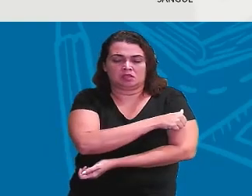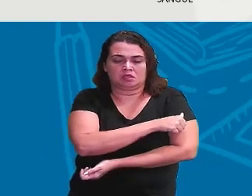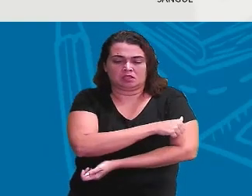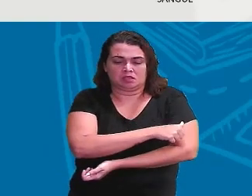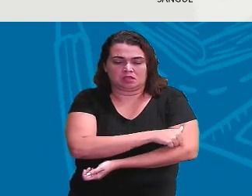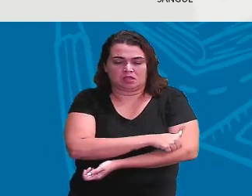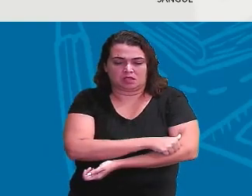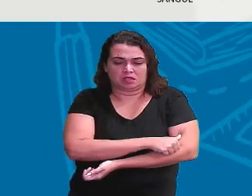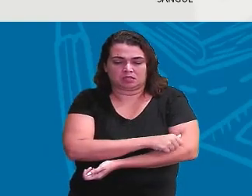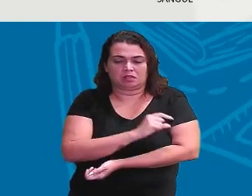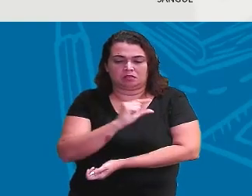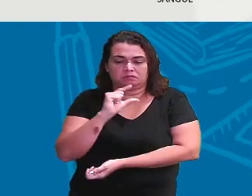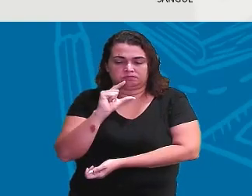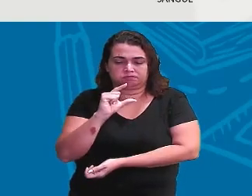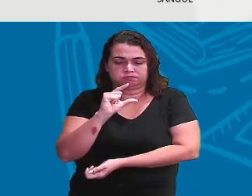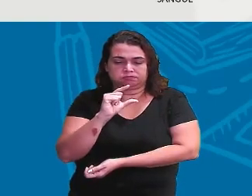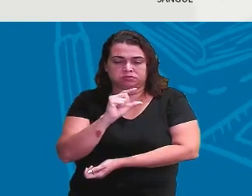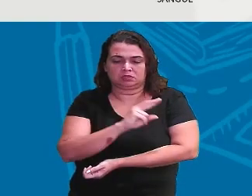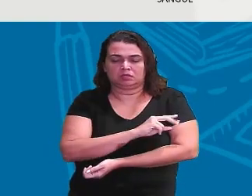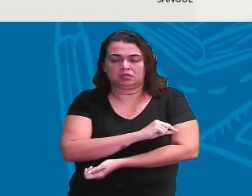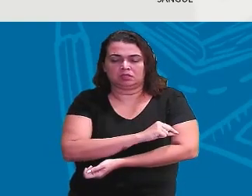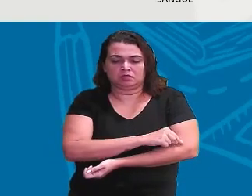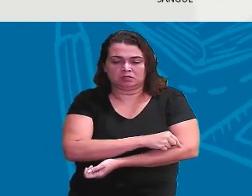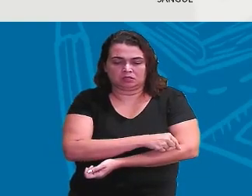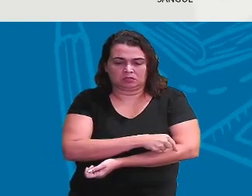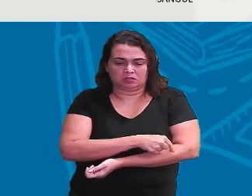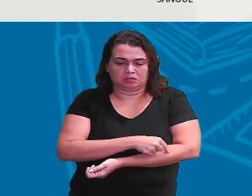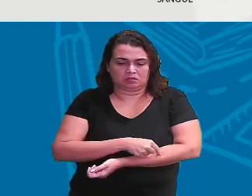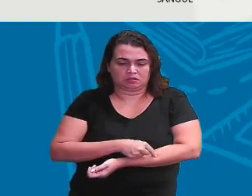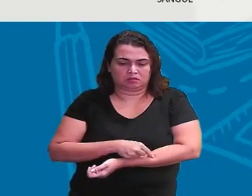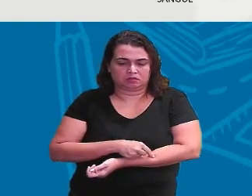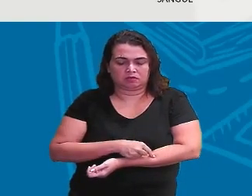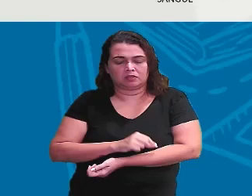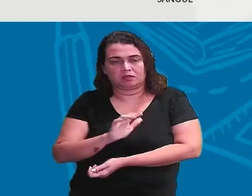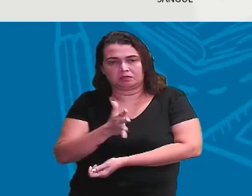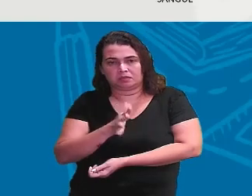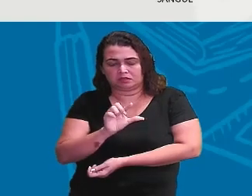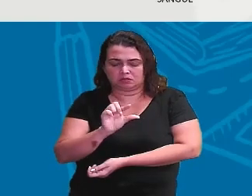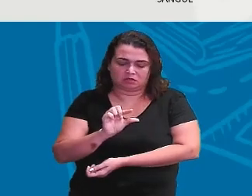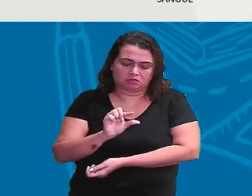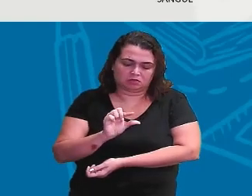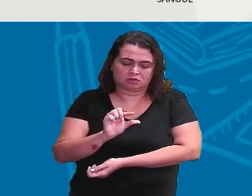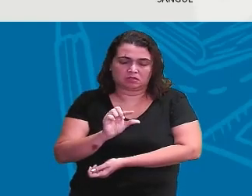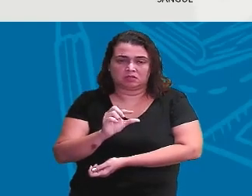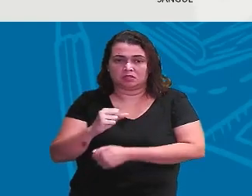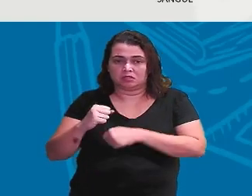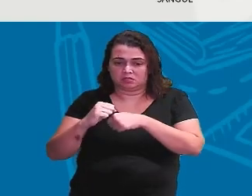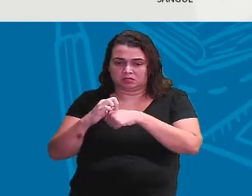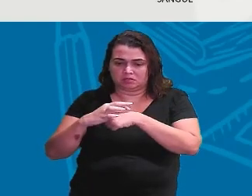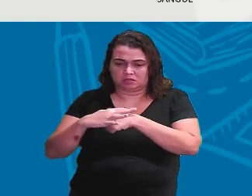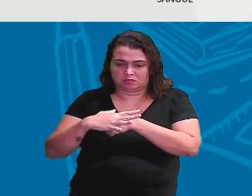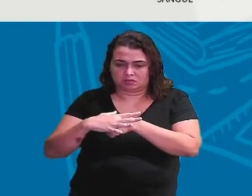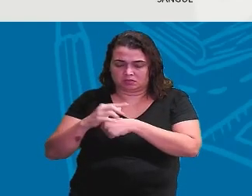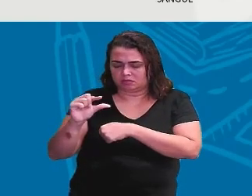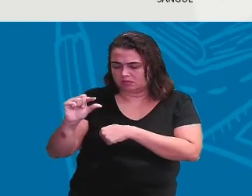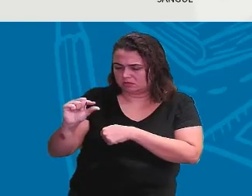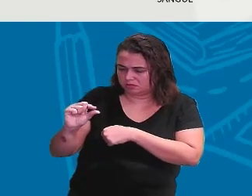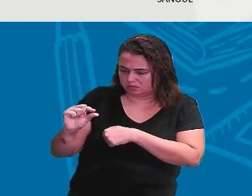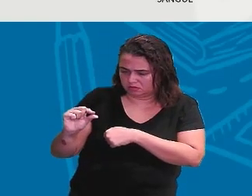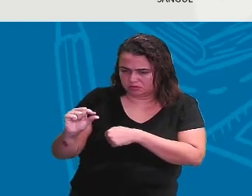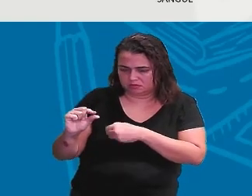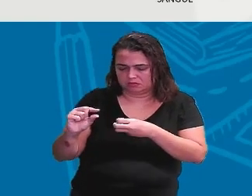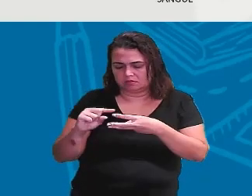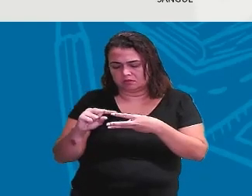a veia, o intermediário, e o capilar, aquele vaso mais fininho, tá certo? E todos eles